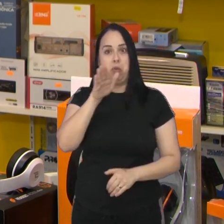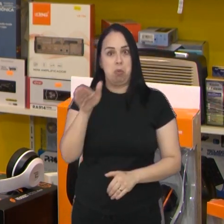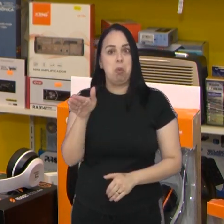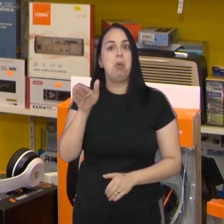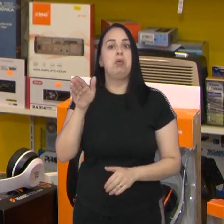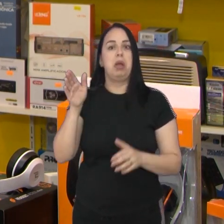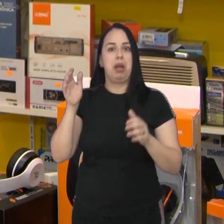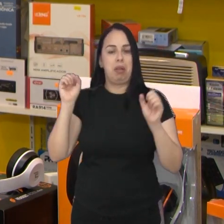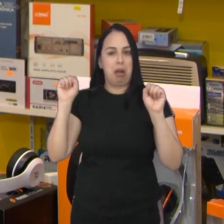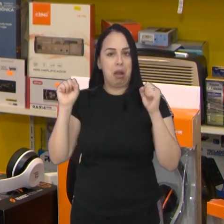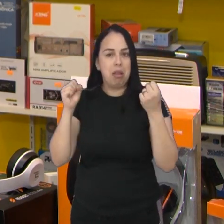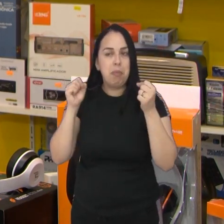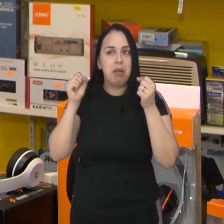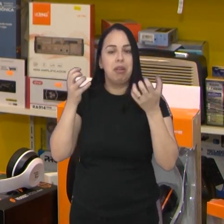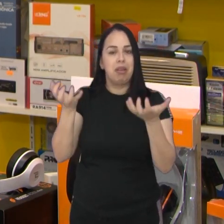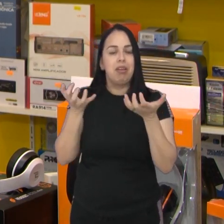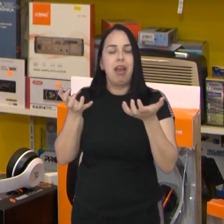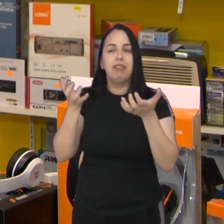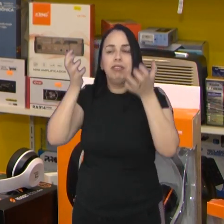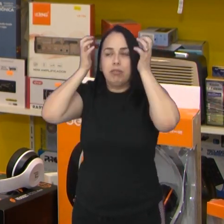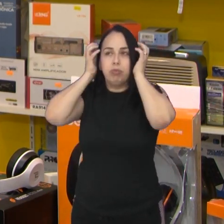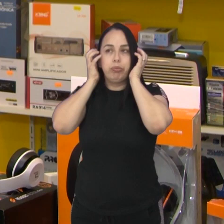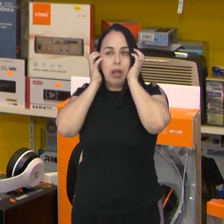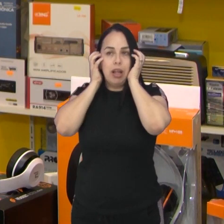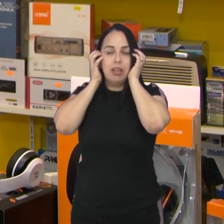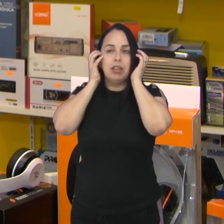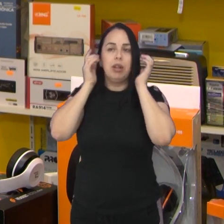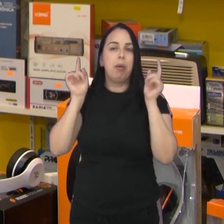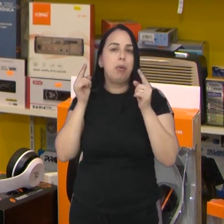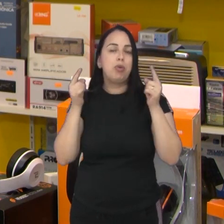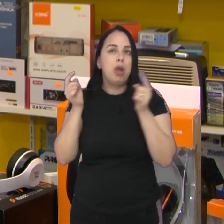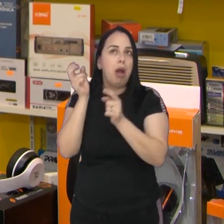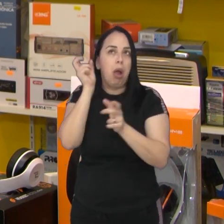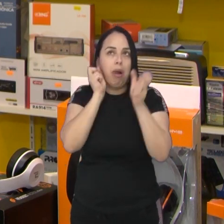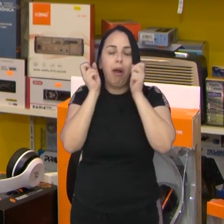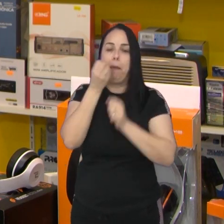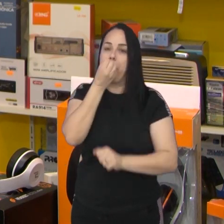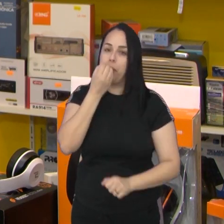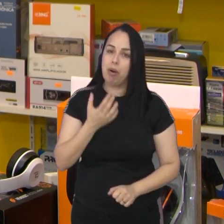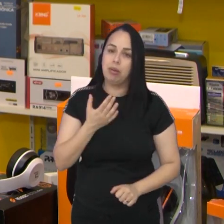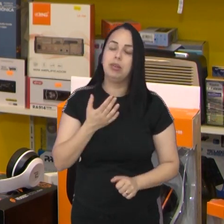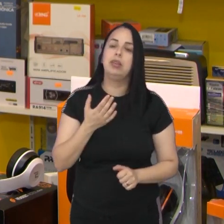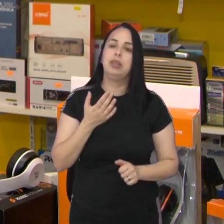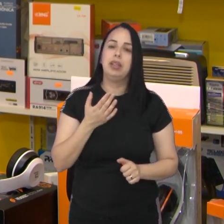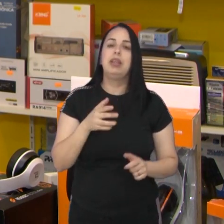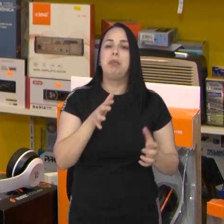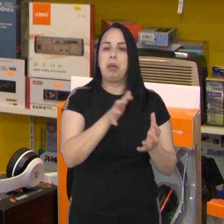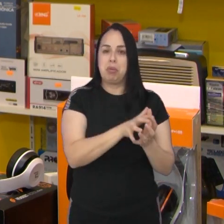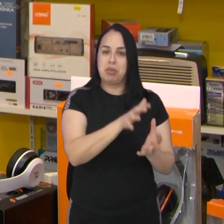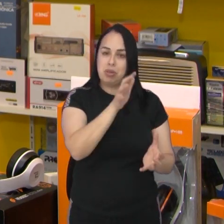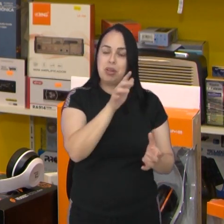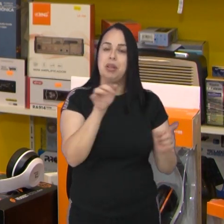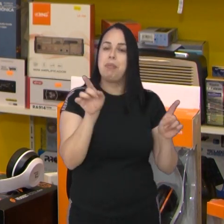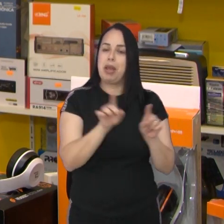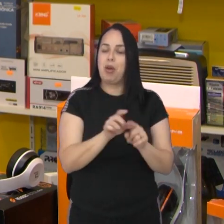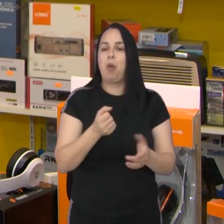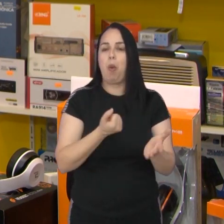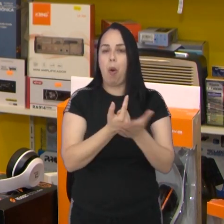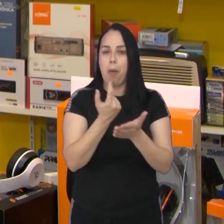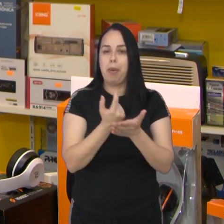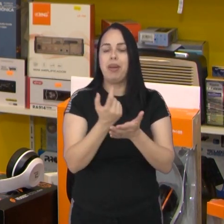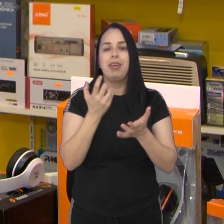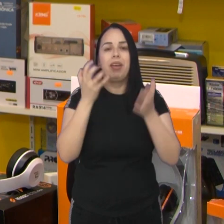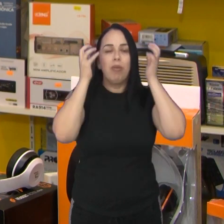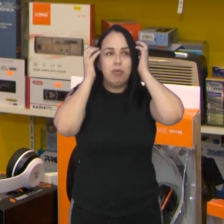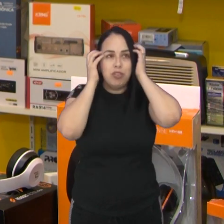para academia, que quer treinar, ouvindo fone de ouvido, ouvindo um bom fone, boa música. E os idosos também não ficam atrás.